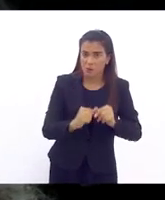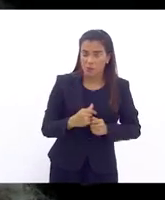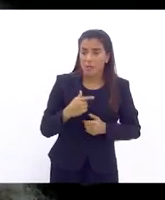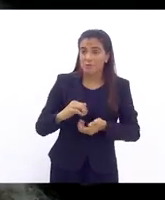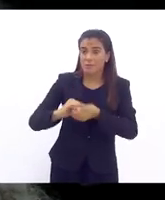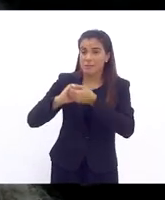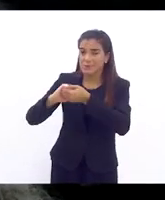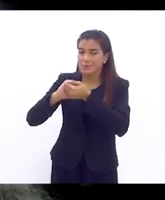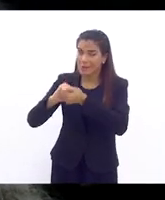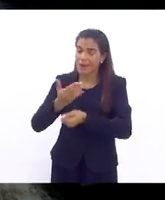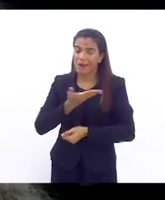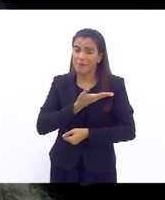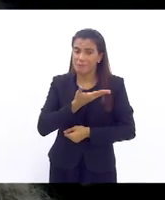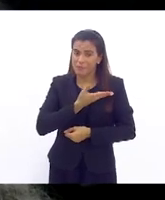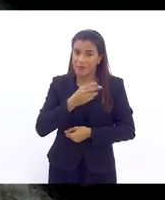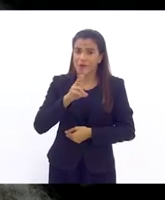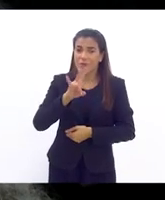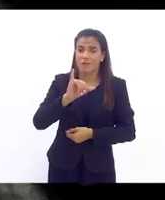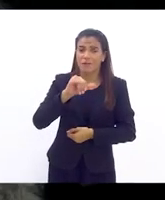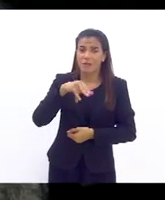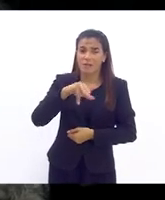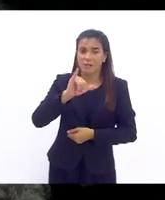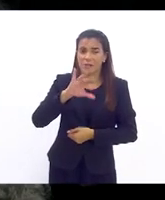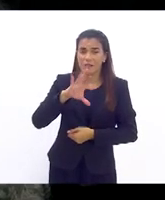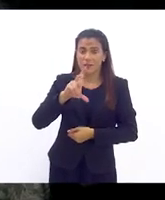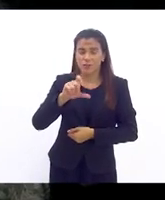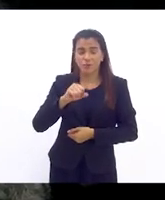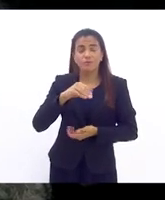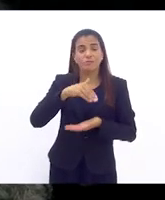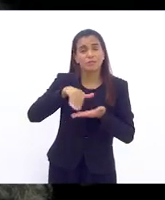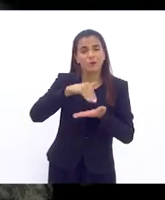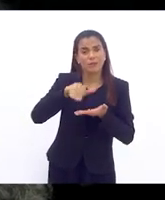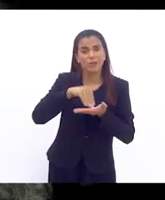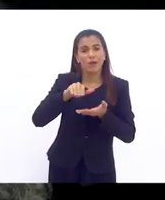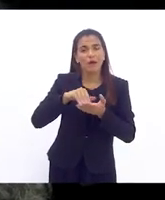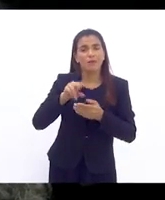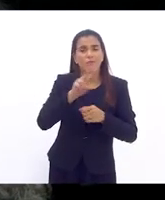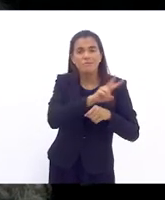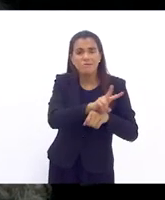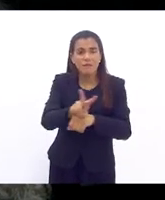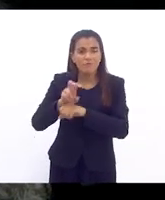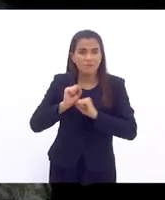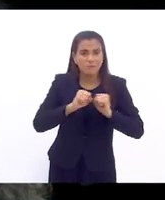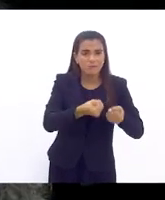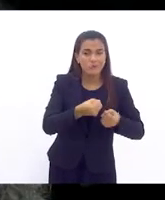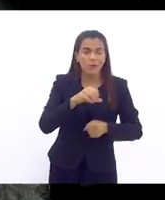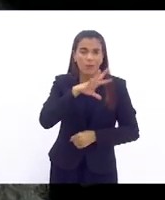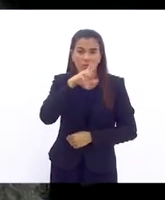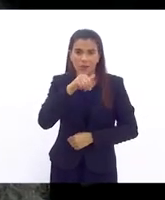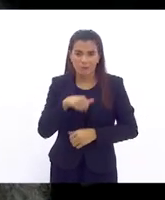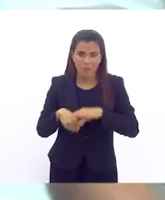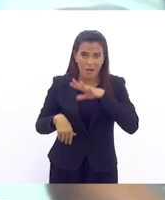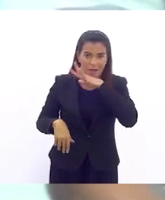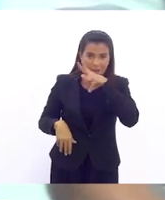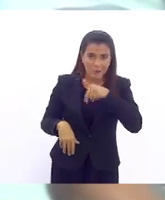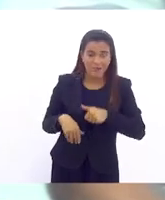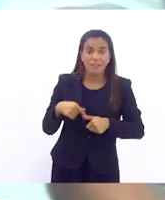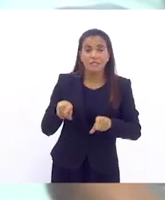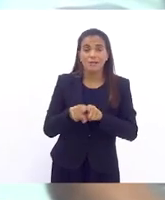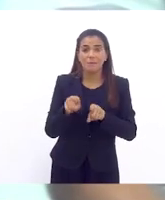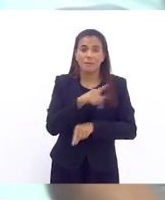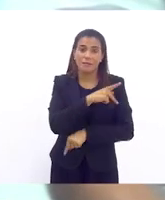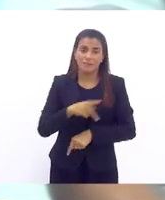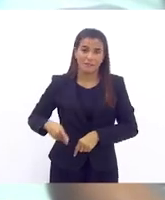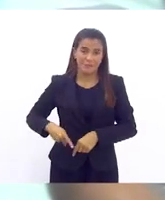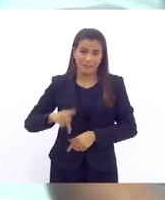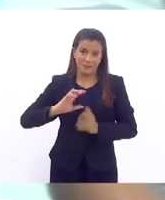meu querido amigo Vinicius Cordeiro secretário municipal de proteção e defesas animais e presidente do partido do meu